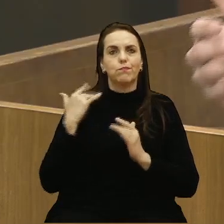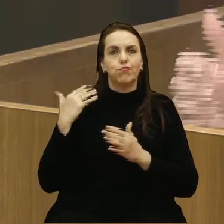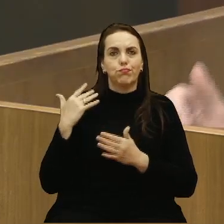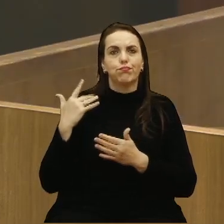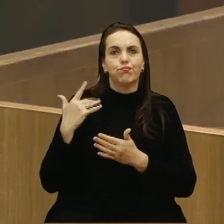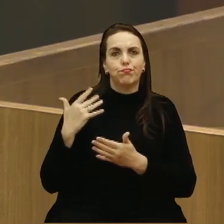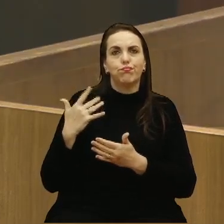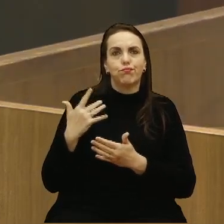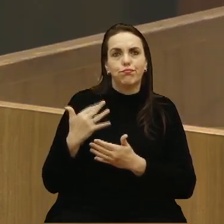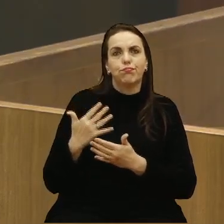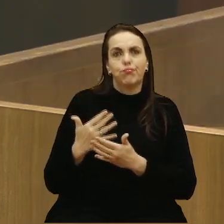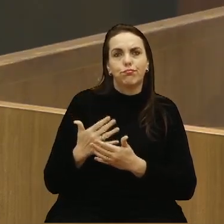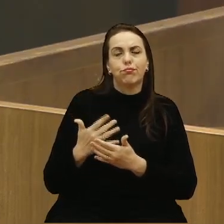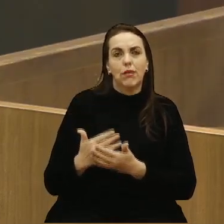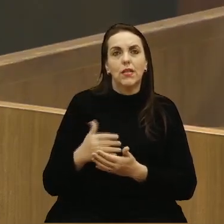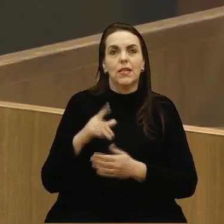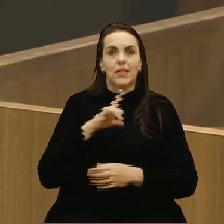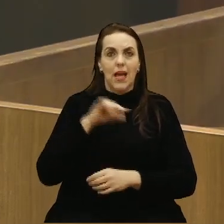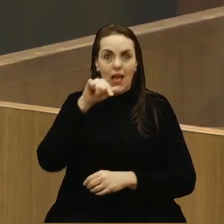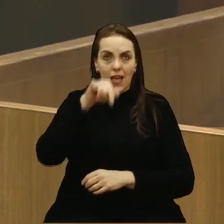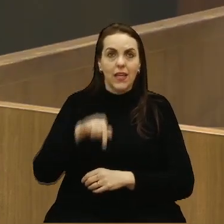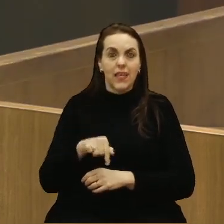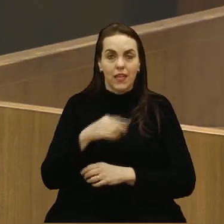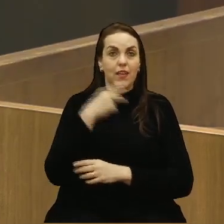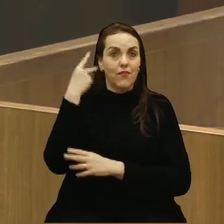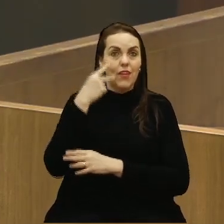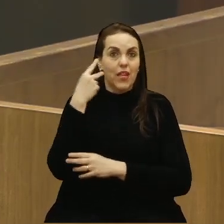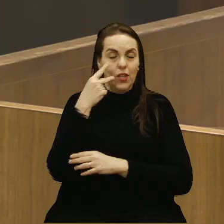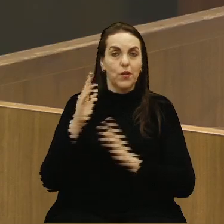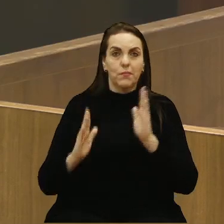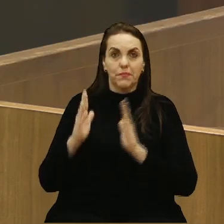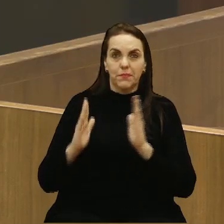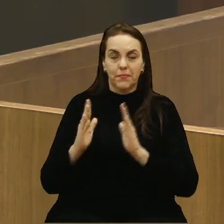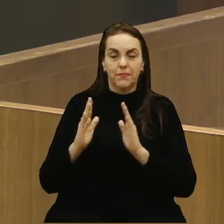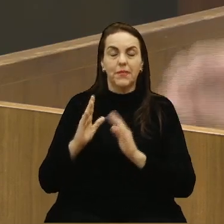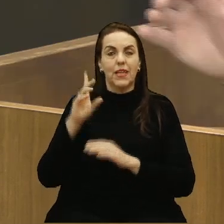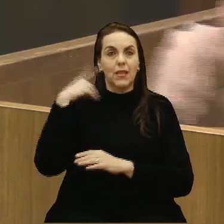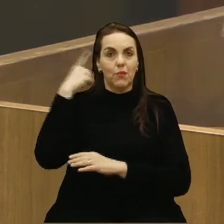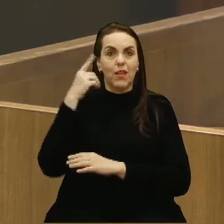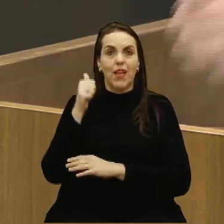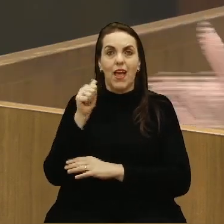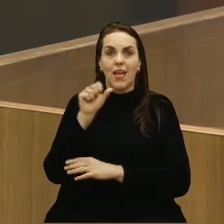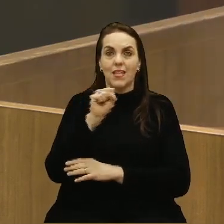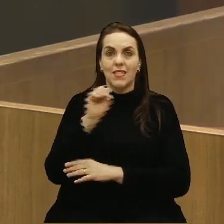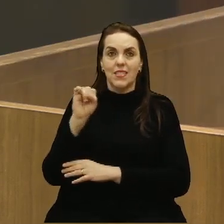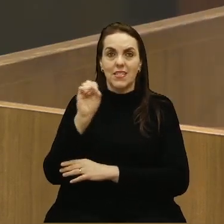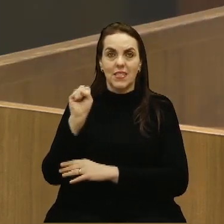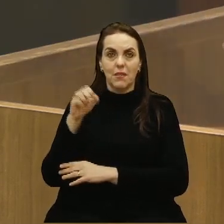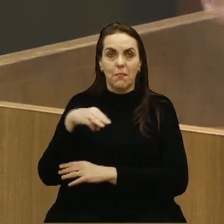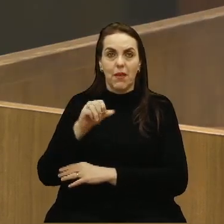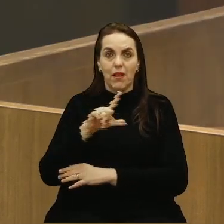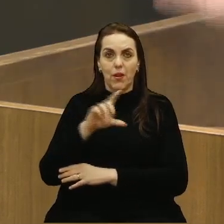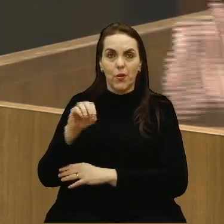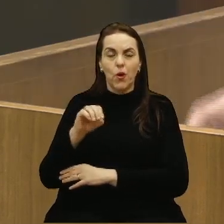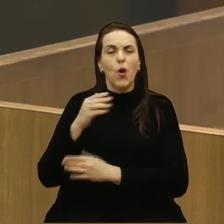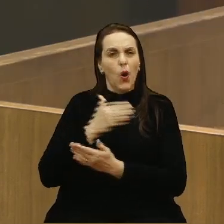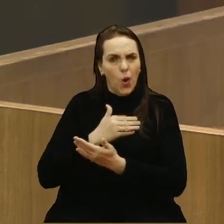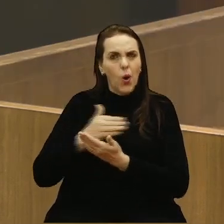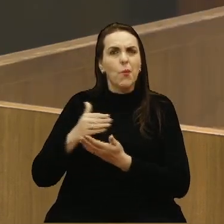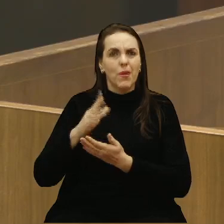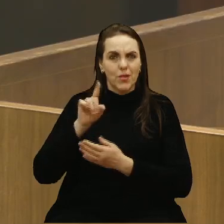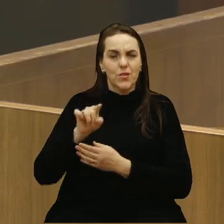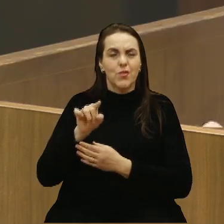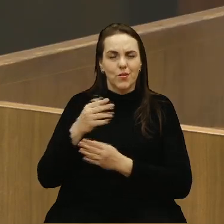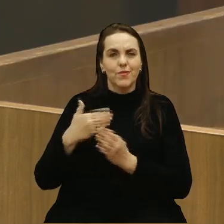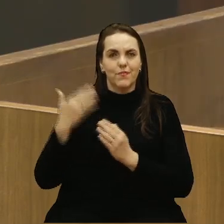nós tivemos aqui, então, o vereador da época, deputado federal Assis Melo, que começou essa bandeira. E para mim, para o vereador